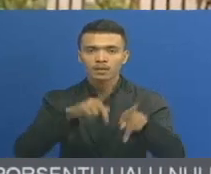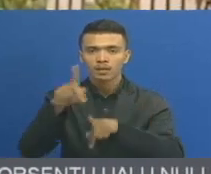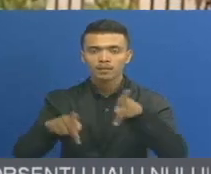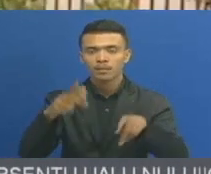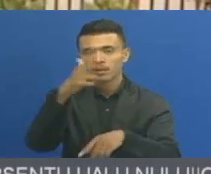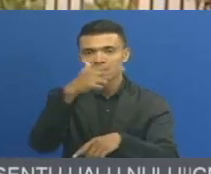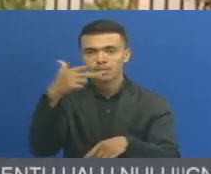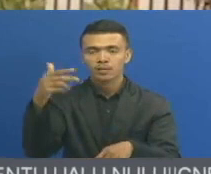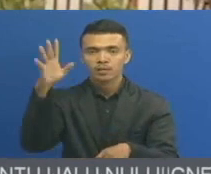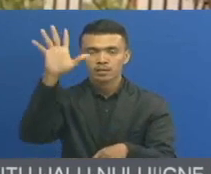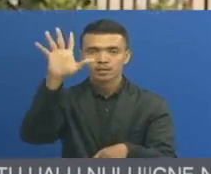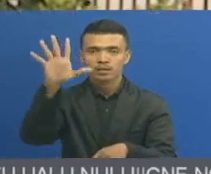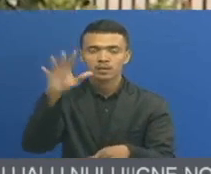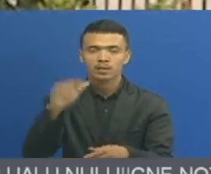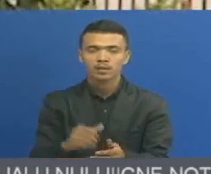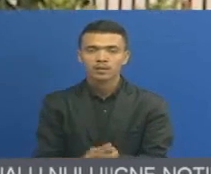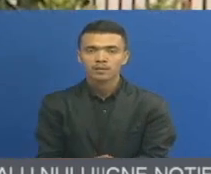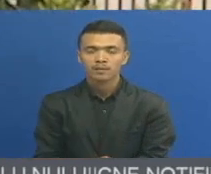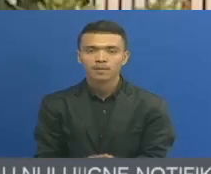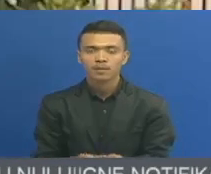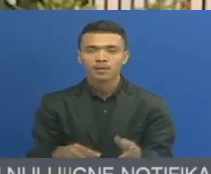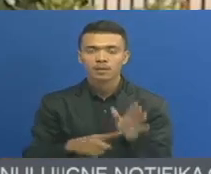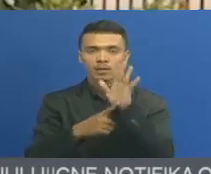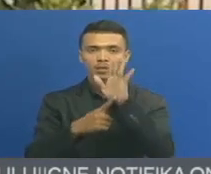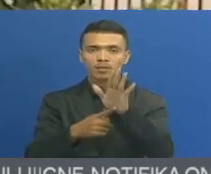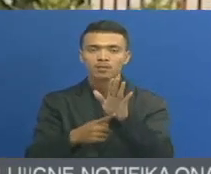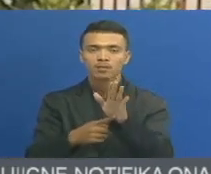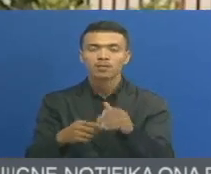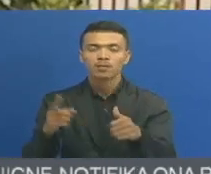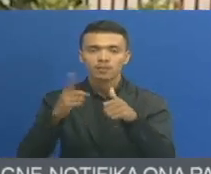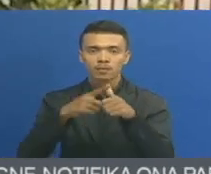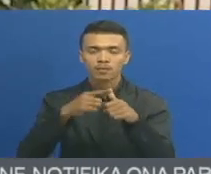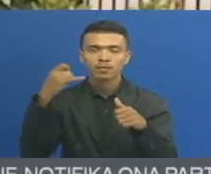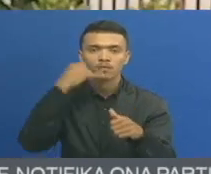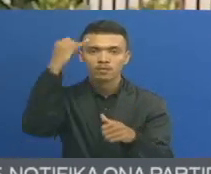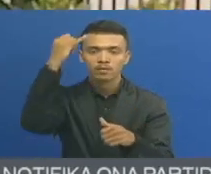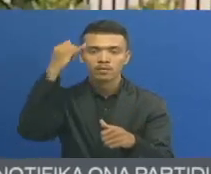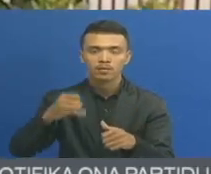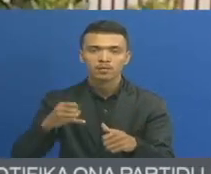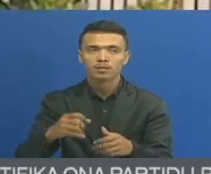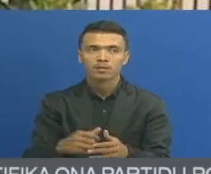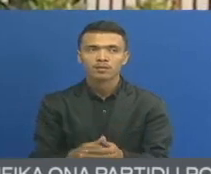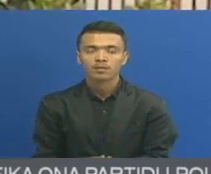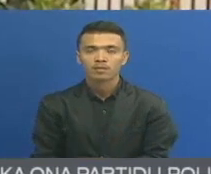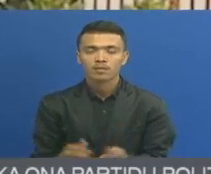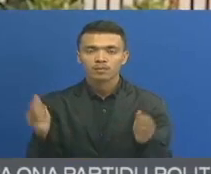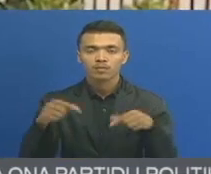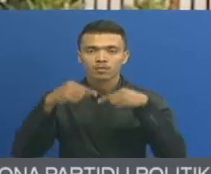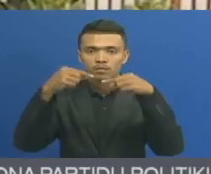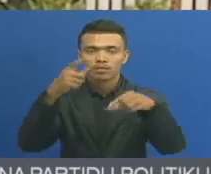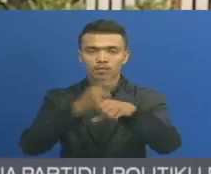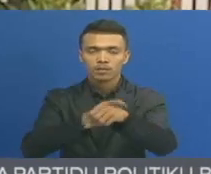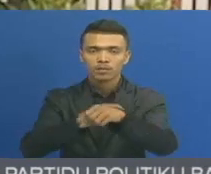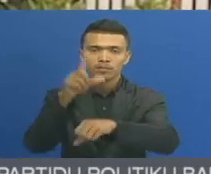Indonésia na Inglima. E o reforçar a decisão no campo de primeiro interrogatório Ninian, o tempo ba seria, a